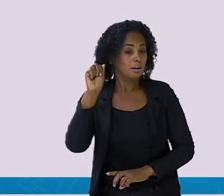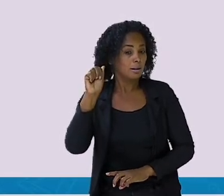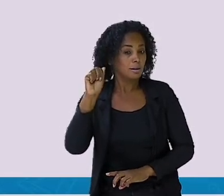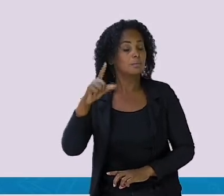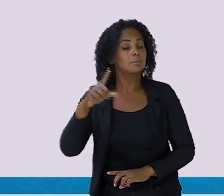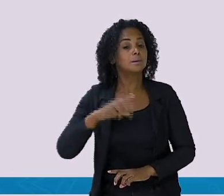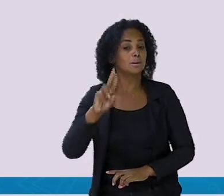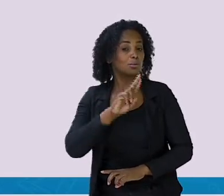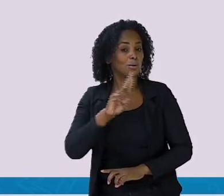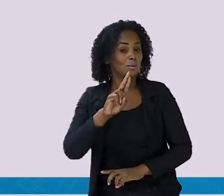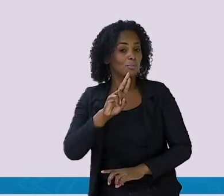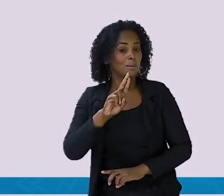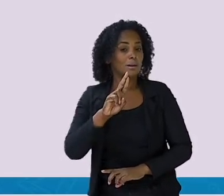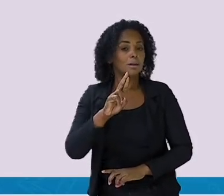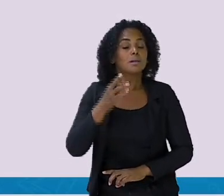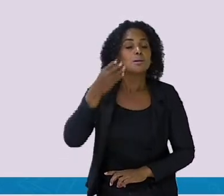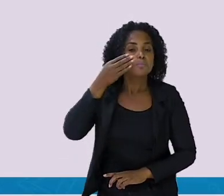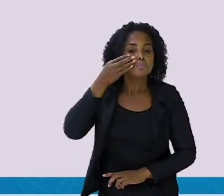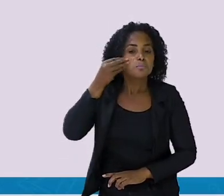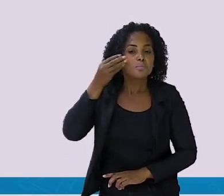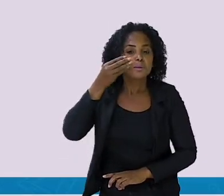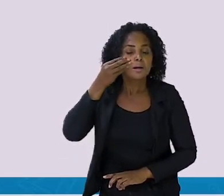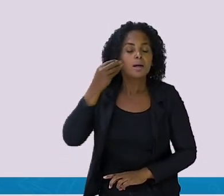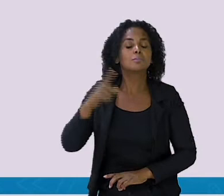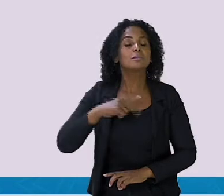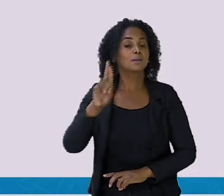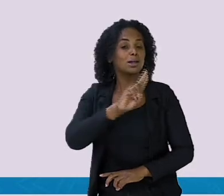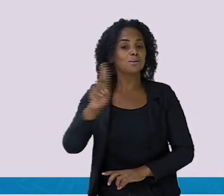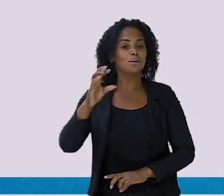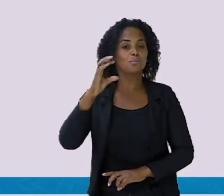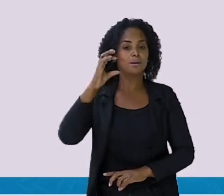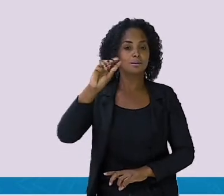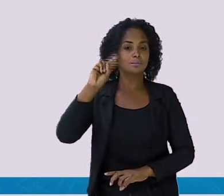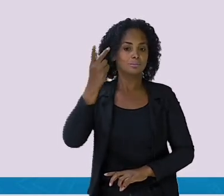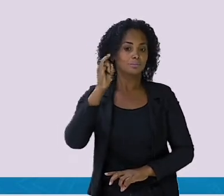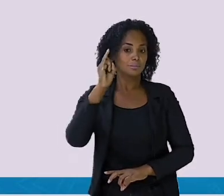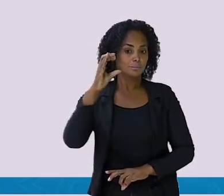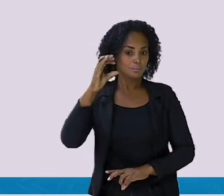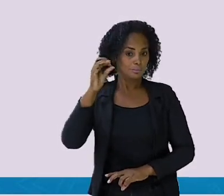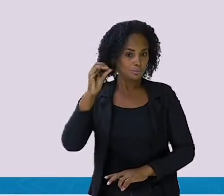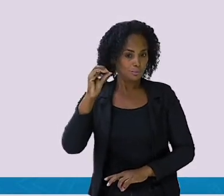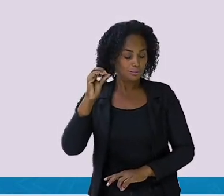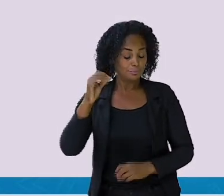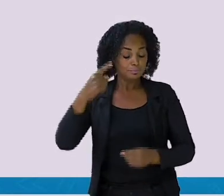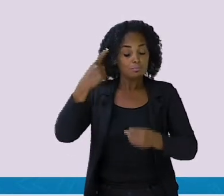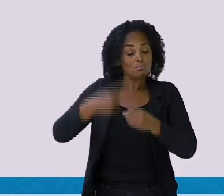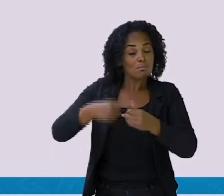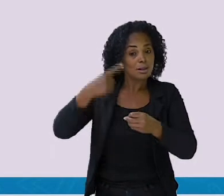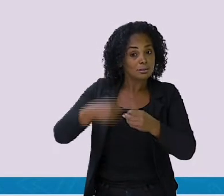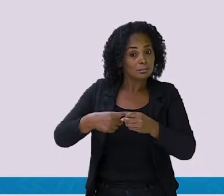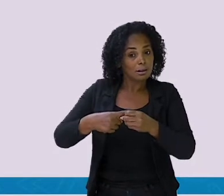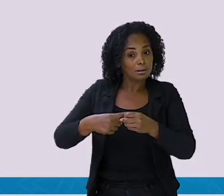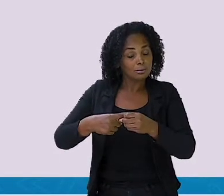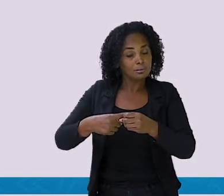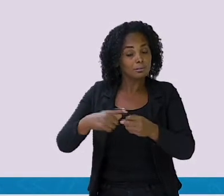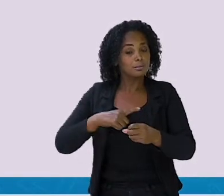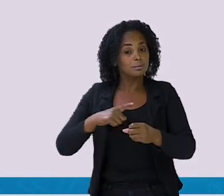aí é escrito com letra maiúscula. Então, a menina agora recebeu um nome, Carla.